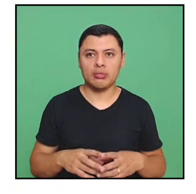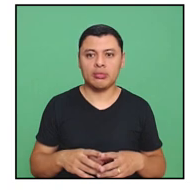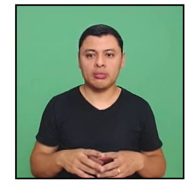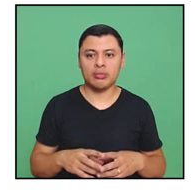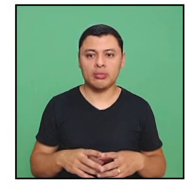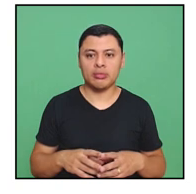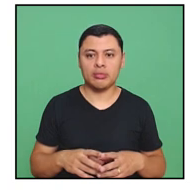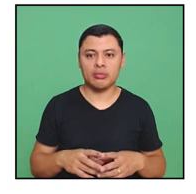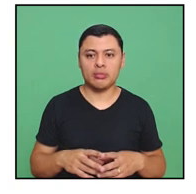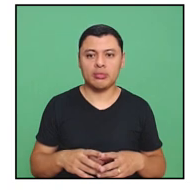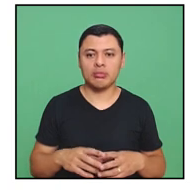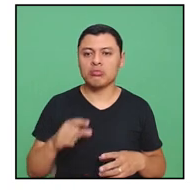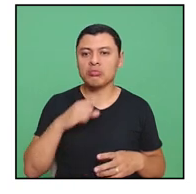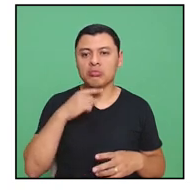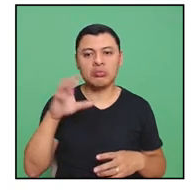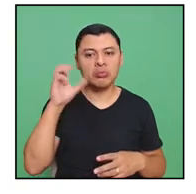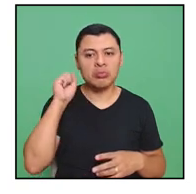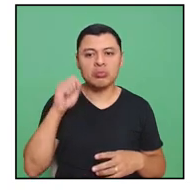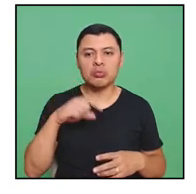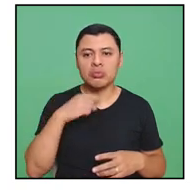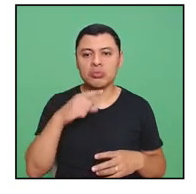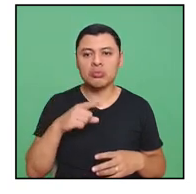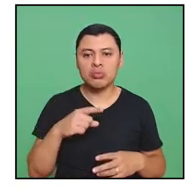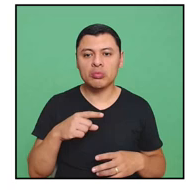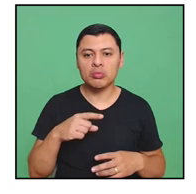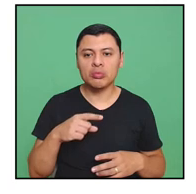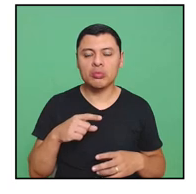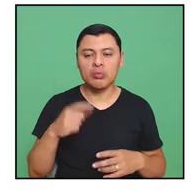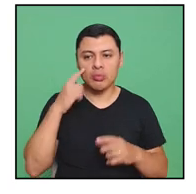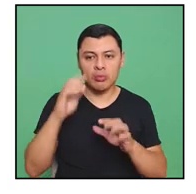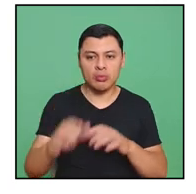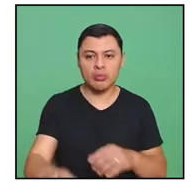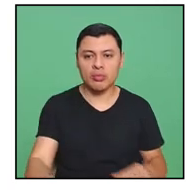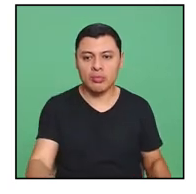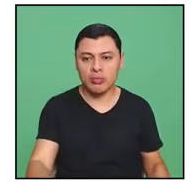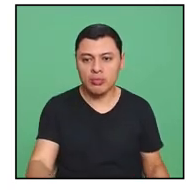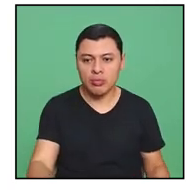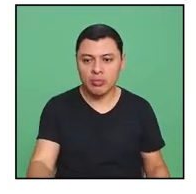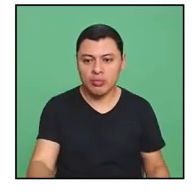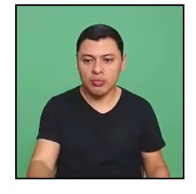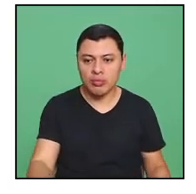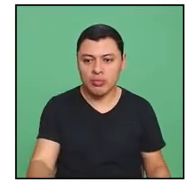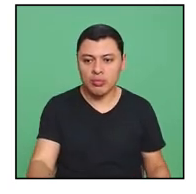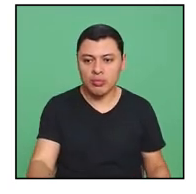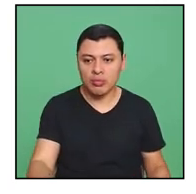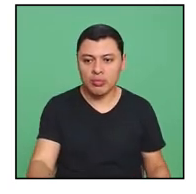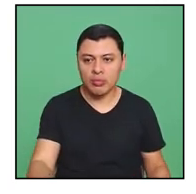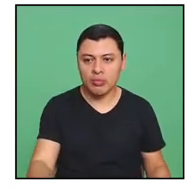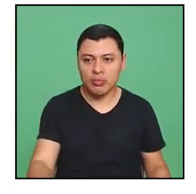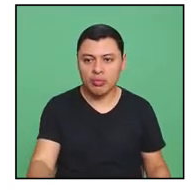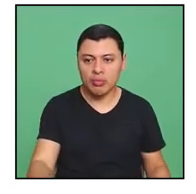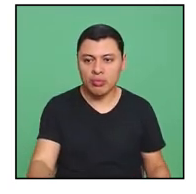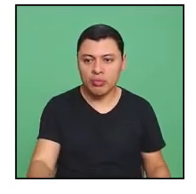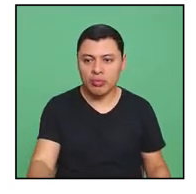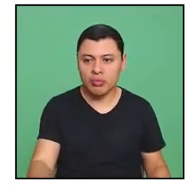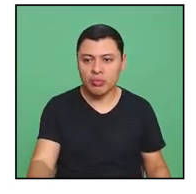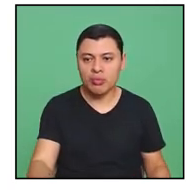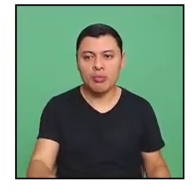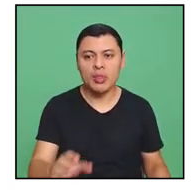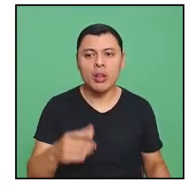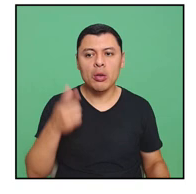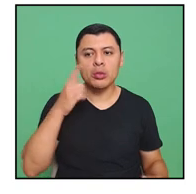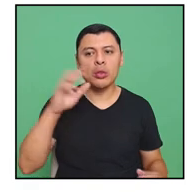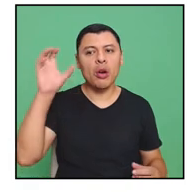Ainda não. Teve um comentário aqui no chat. O João falou que estão me